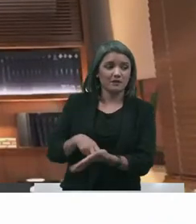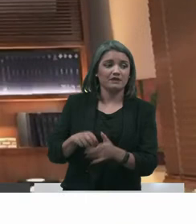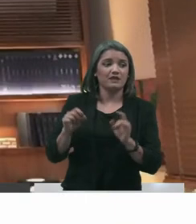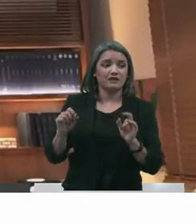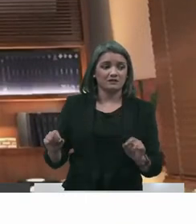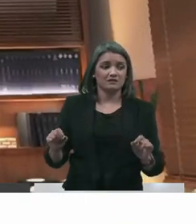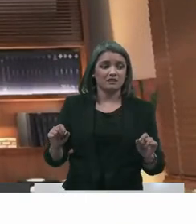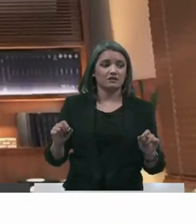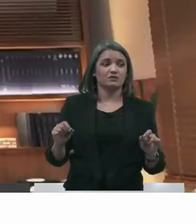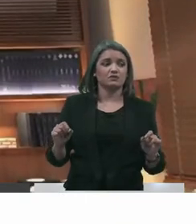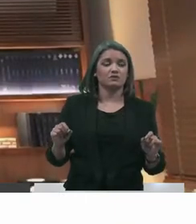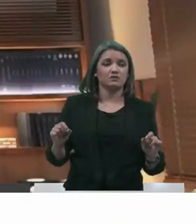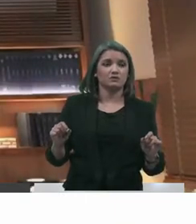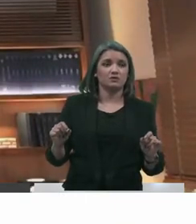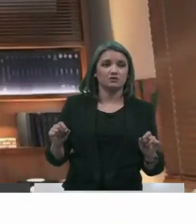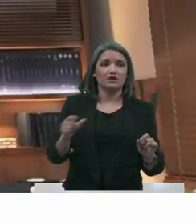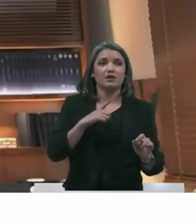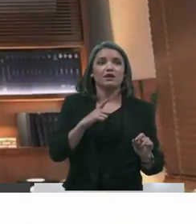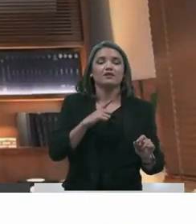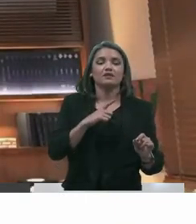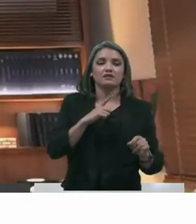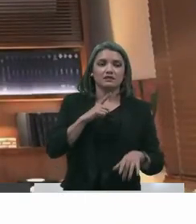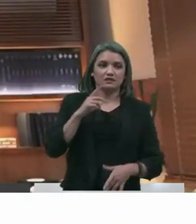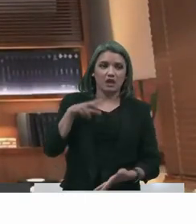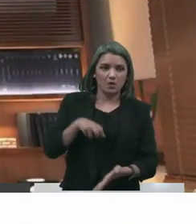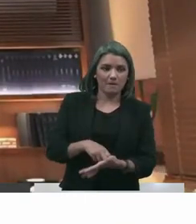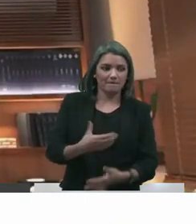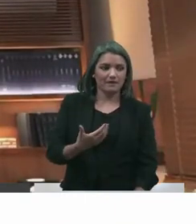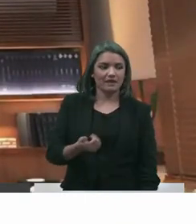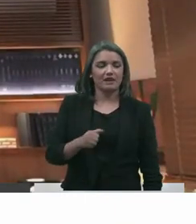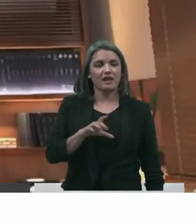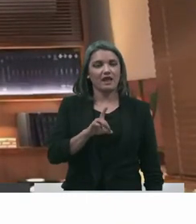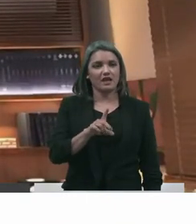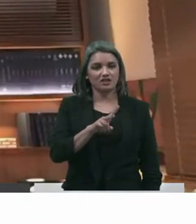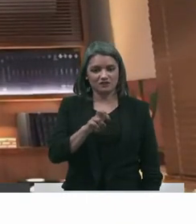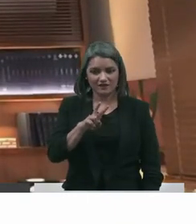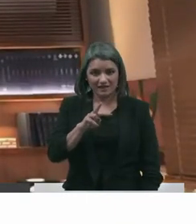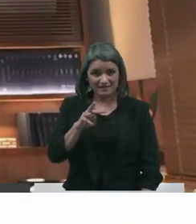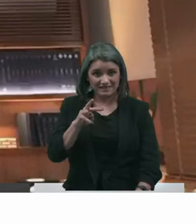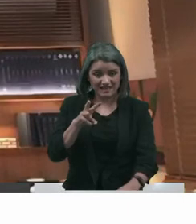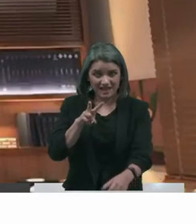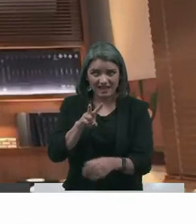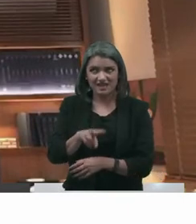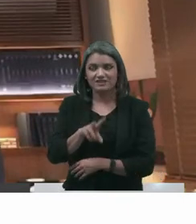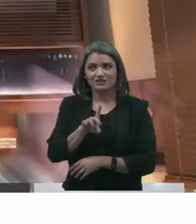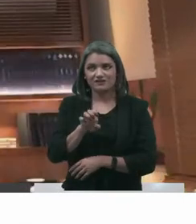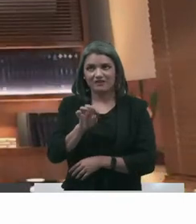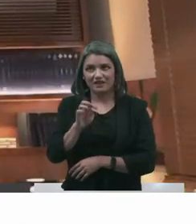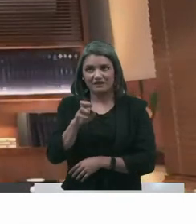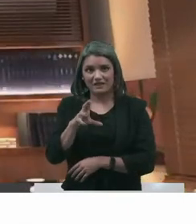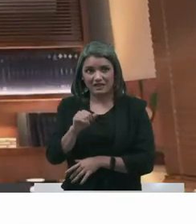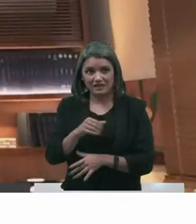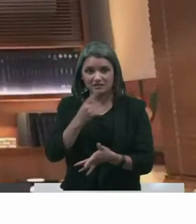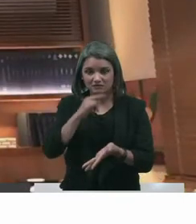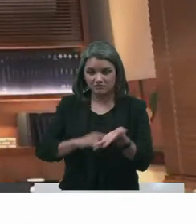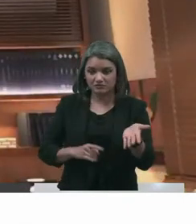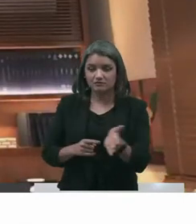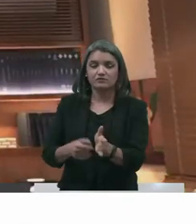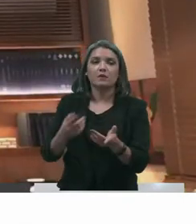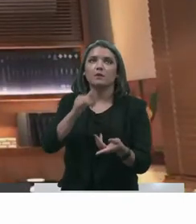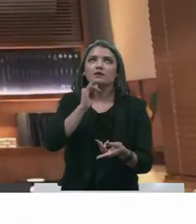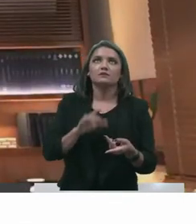acaba sofrendo uma pena de advertência, apesar dos votos absolutórios, por exemplo, da desembargadora Denise